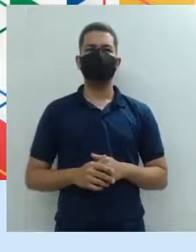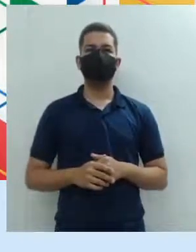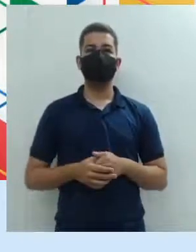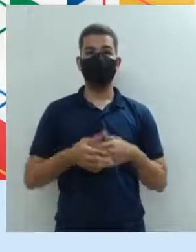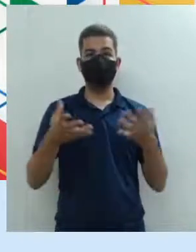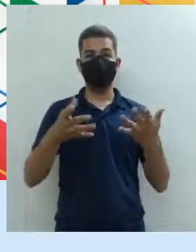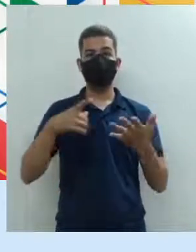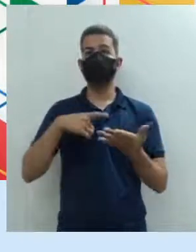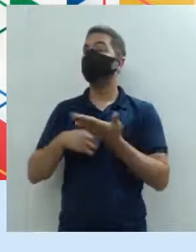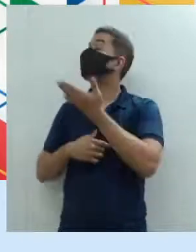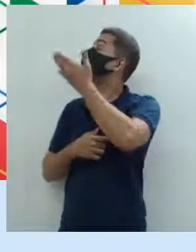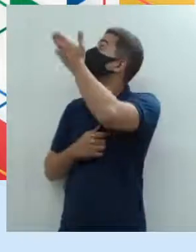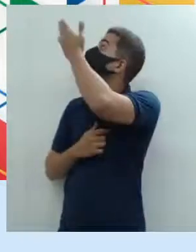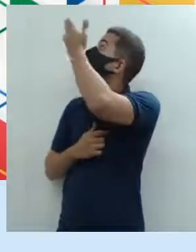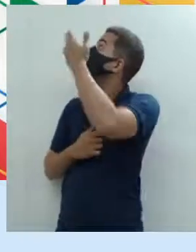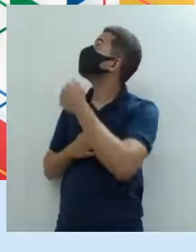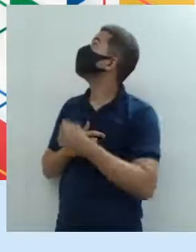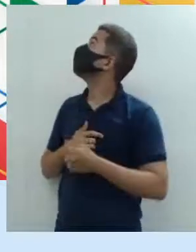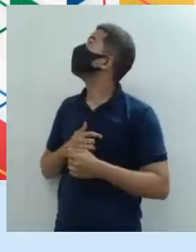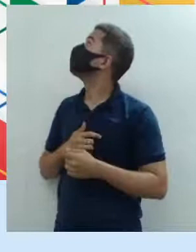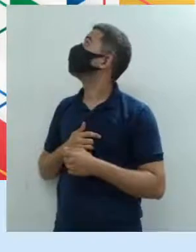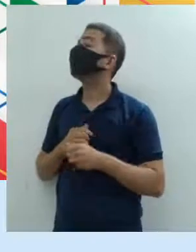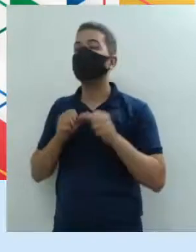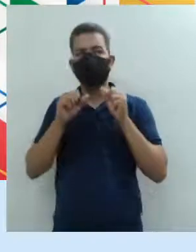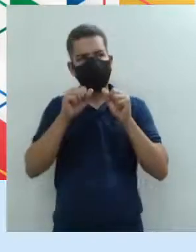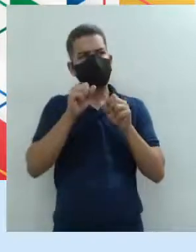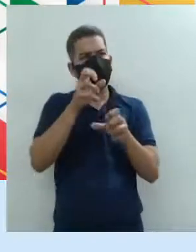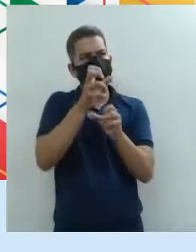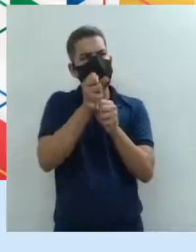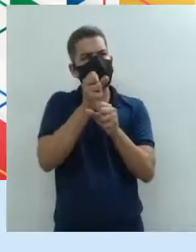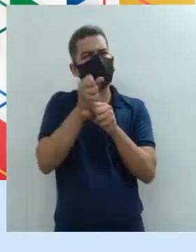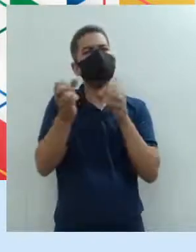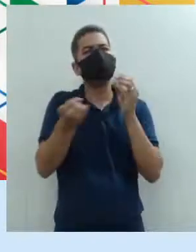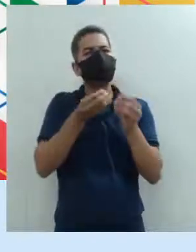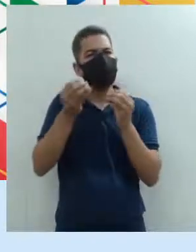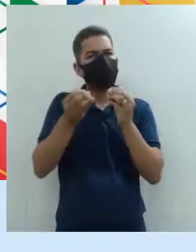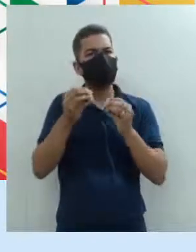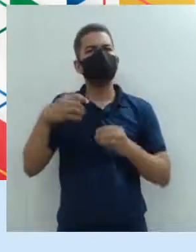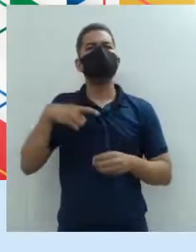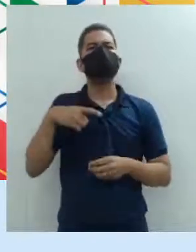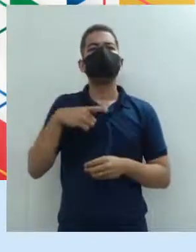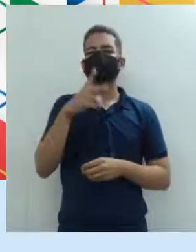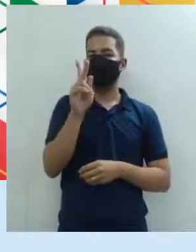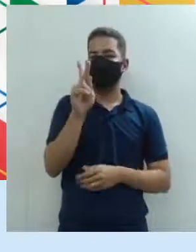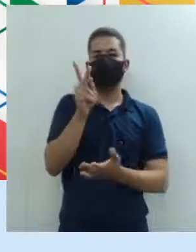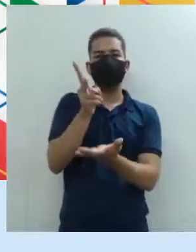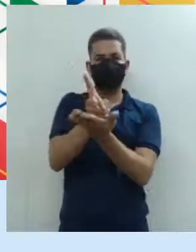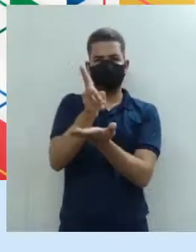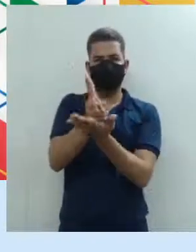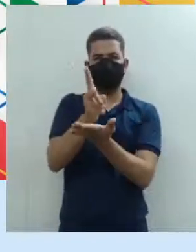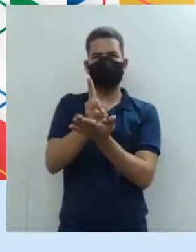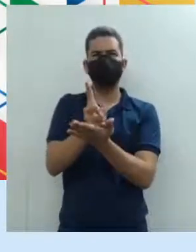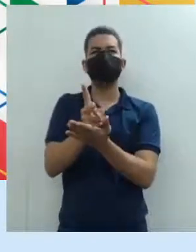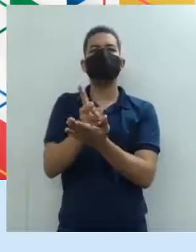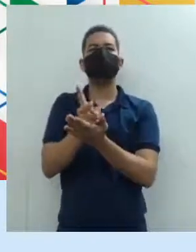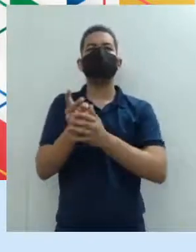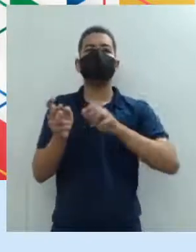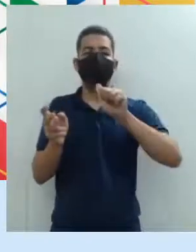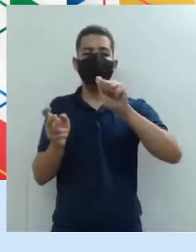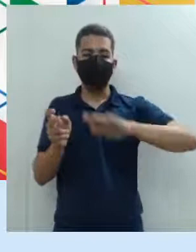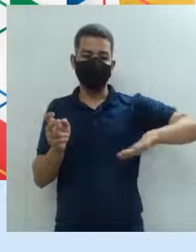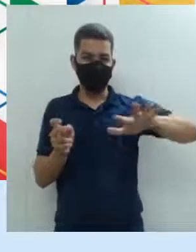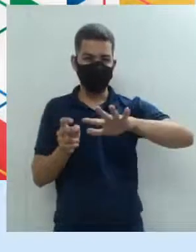a gente vai ter que o fluxo também pode ser calculado como uma constante K, que a gente fala já já, multiplicado pela